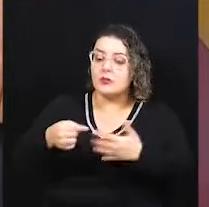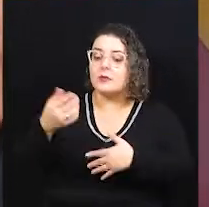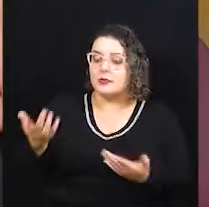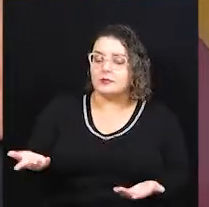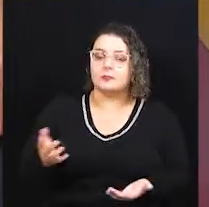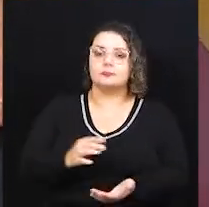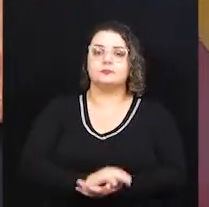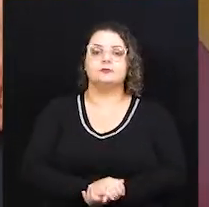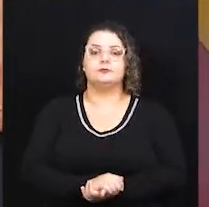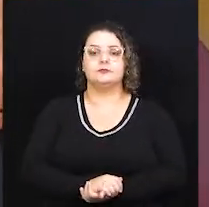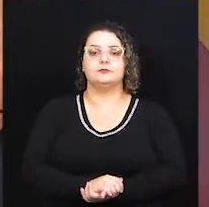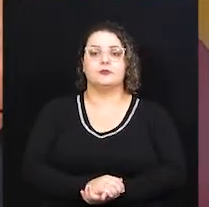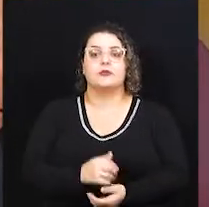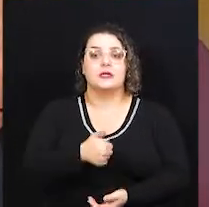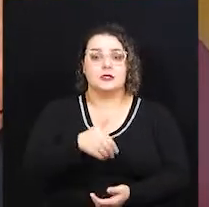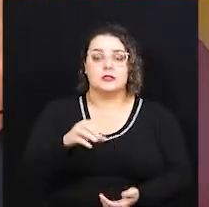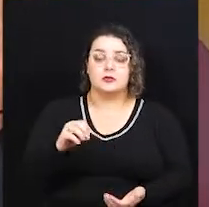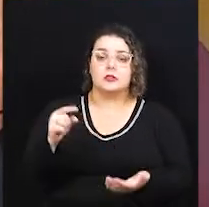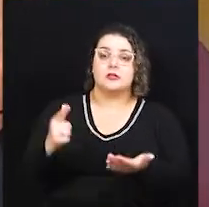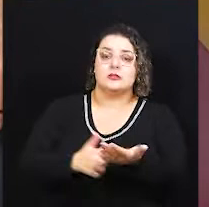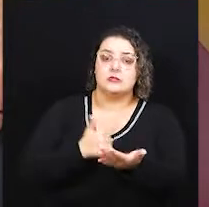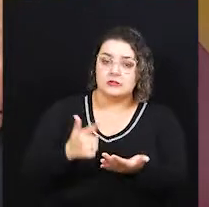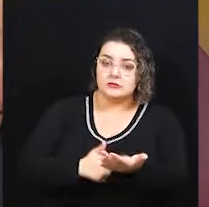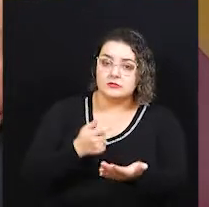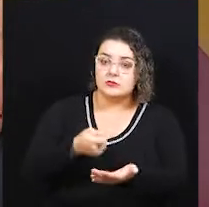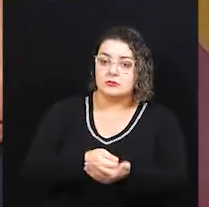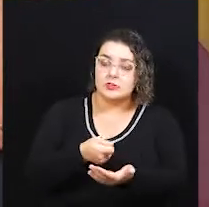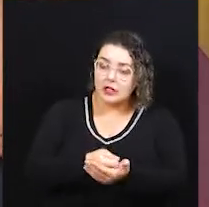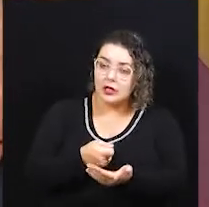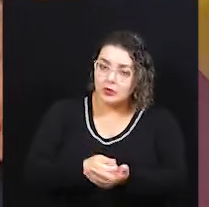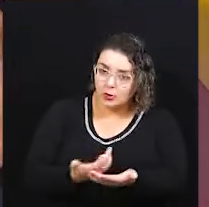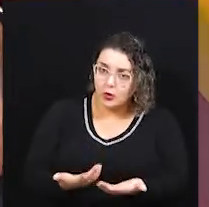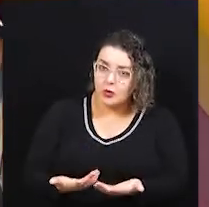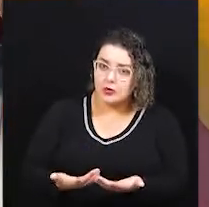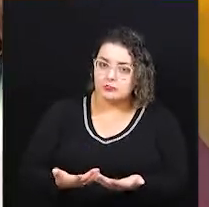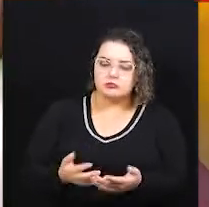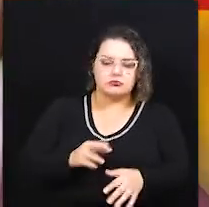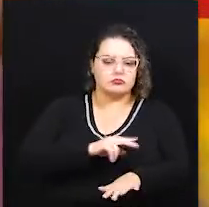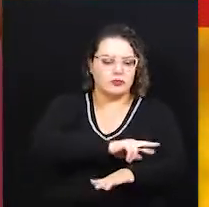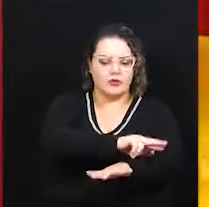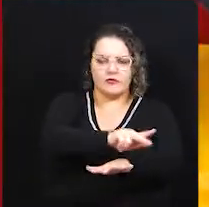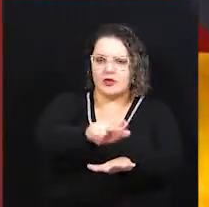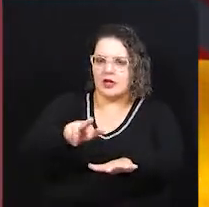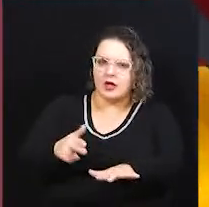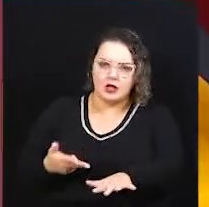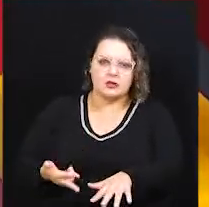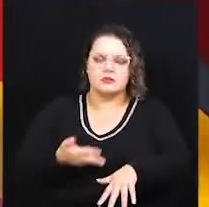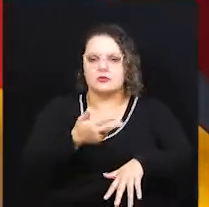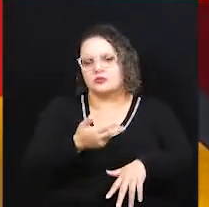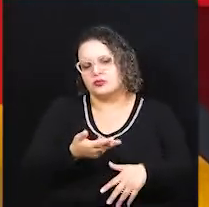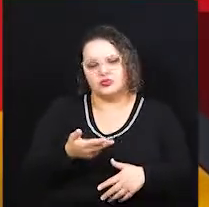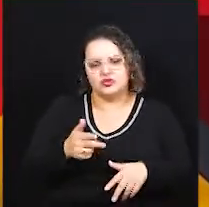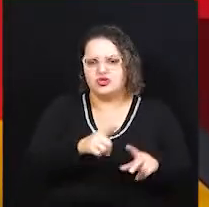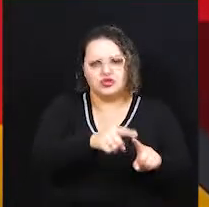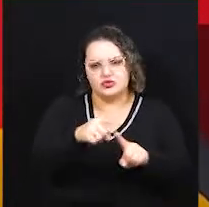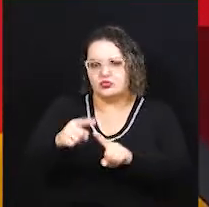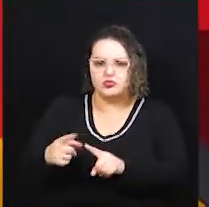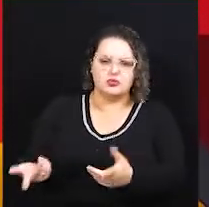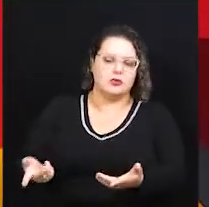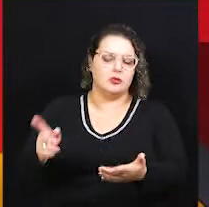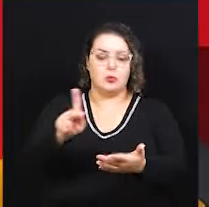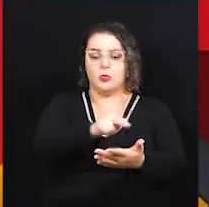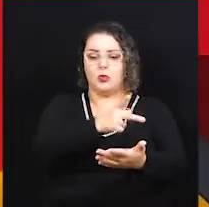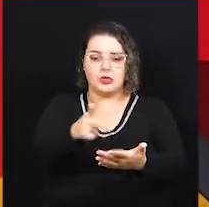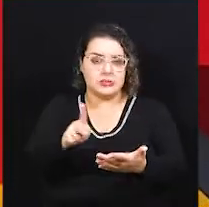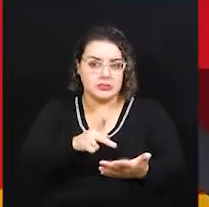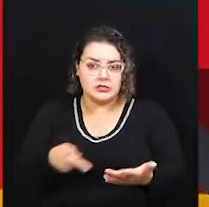são, enfim. São 10 obras obrigatórias, né, que aborda diferentes gêneros, né? Tem obra que é